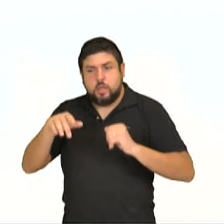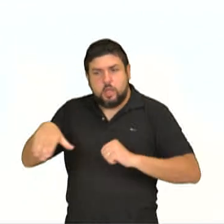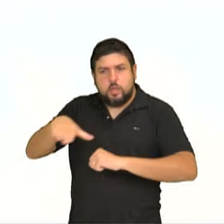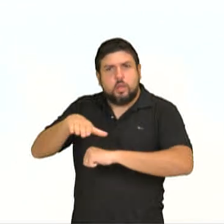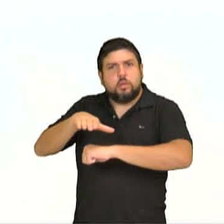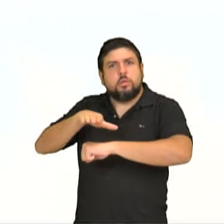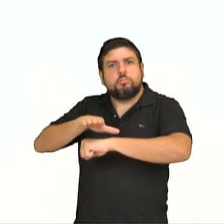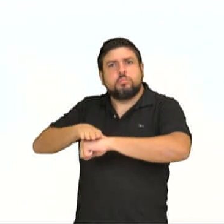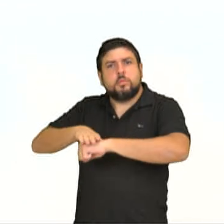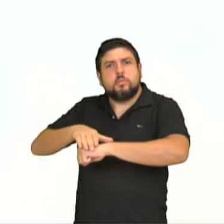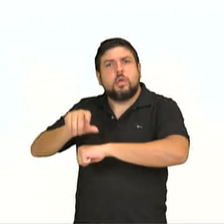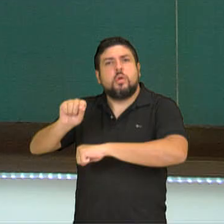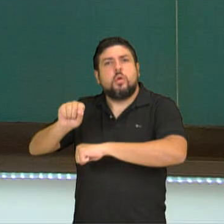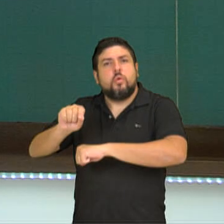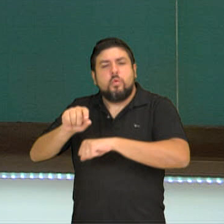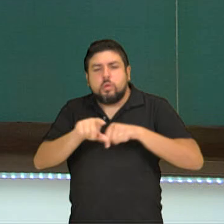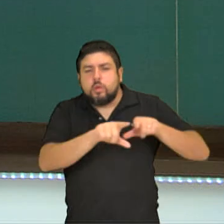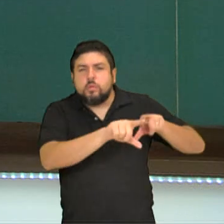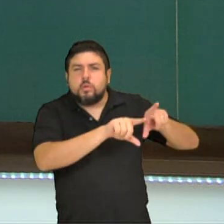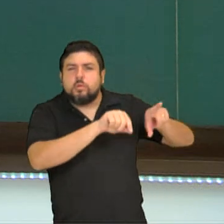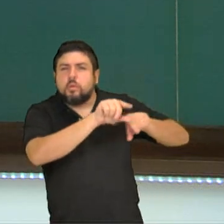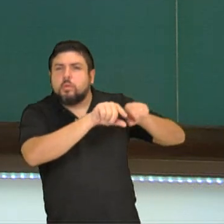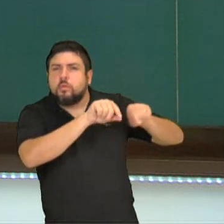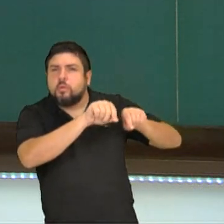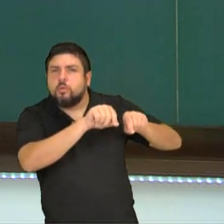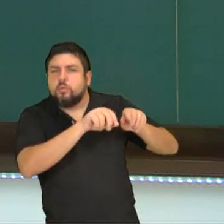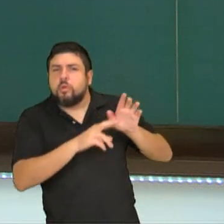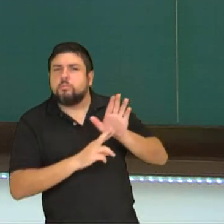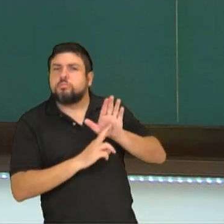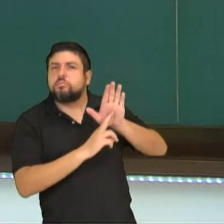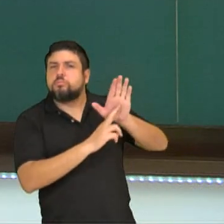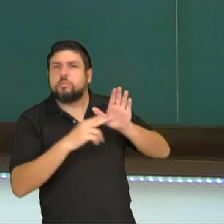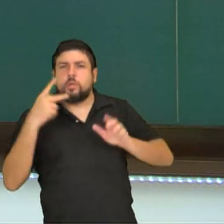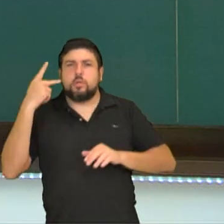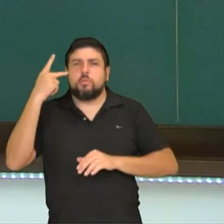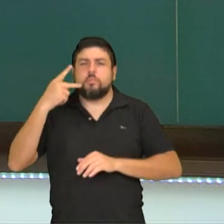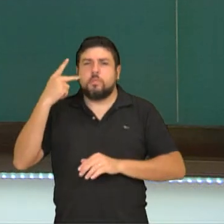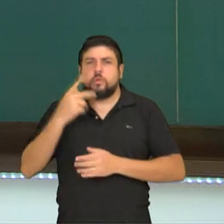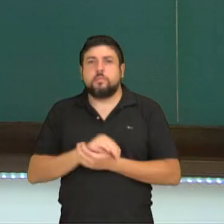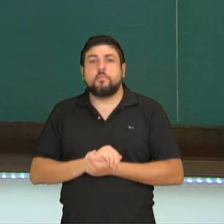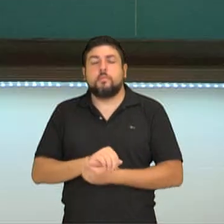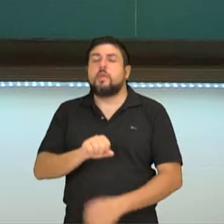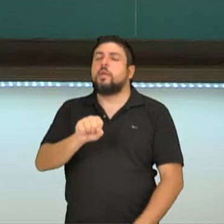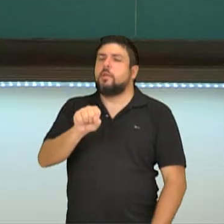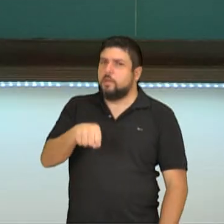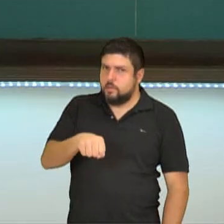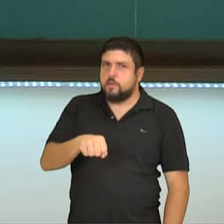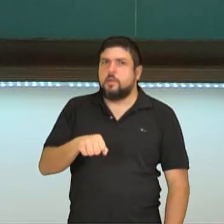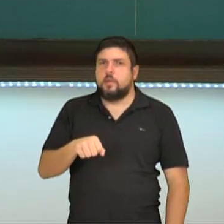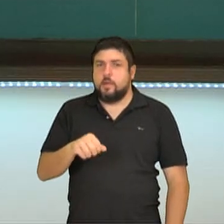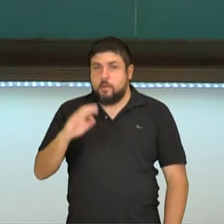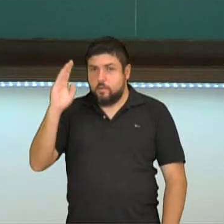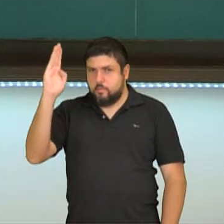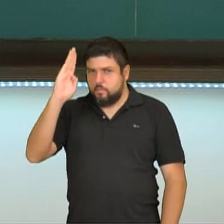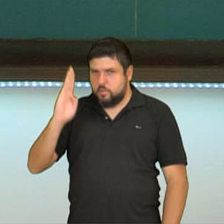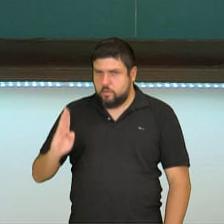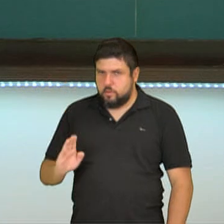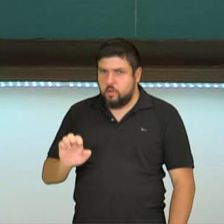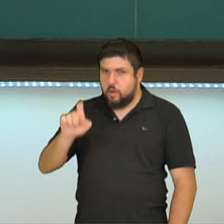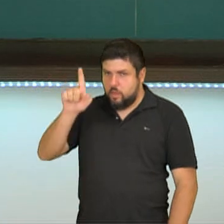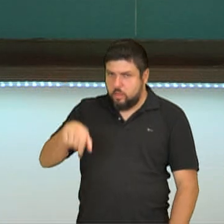por meio de seus representantes políticos. E, sim, atualmente o Brasil ele é uma